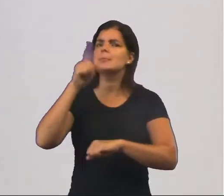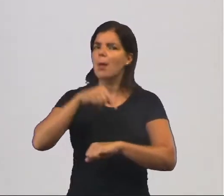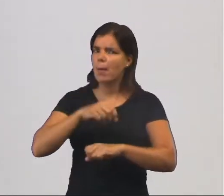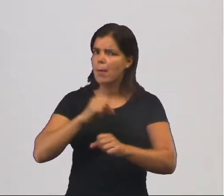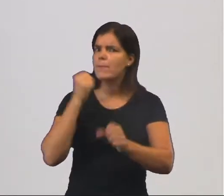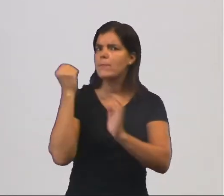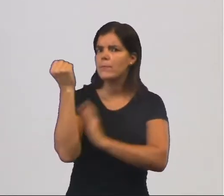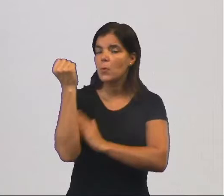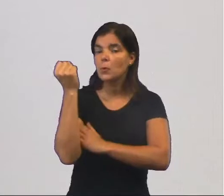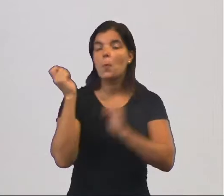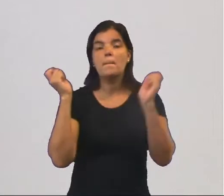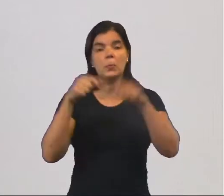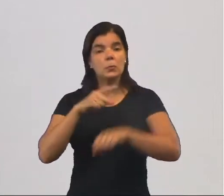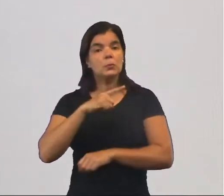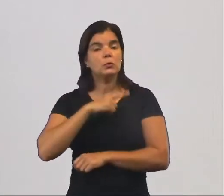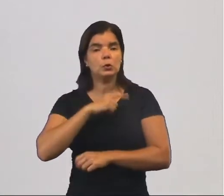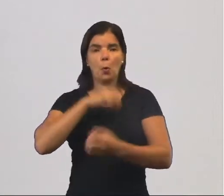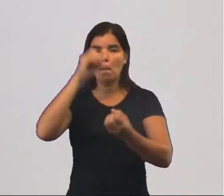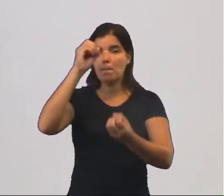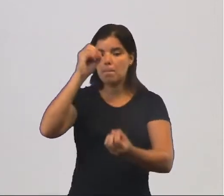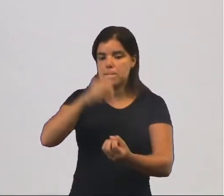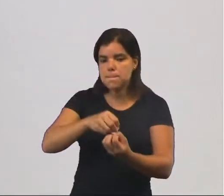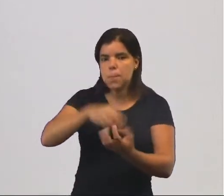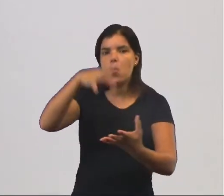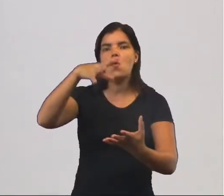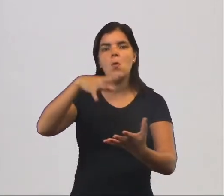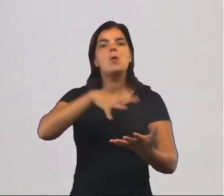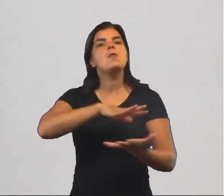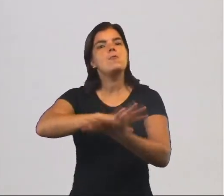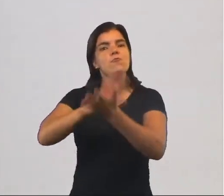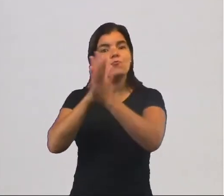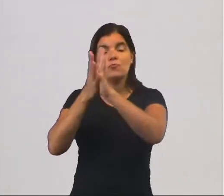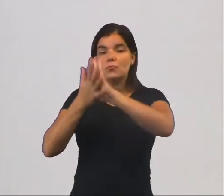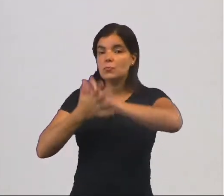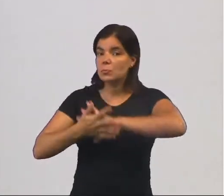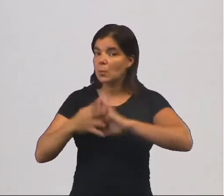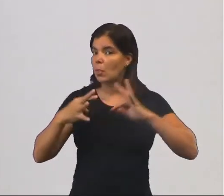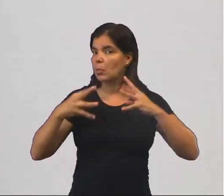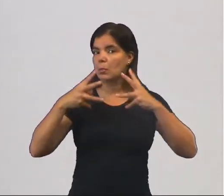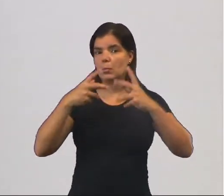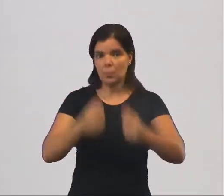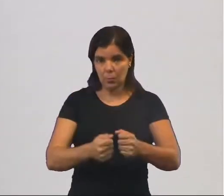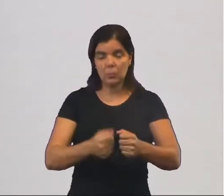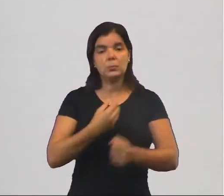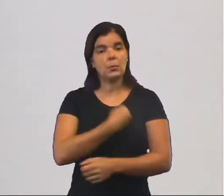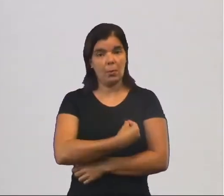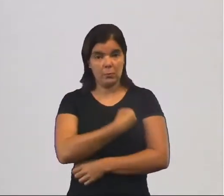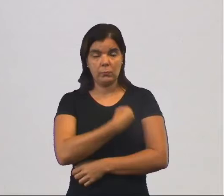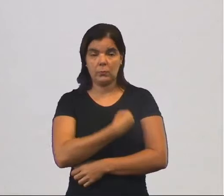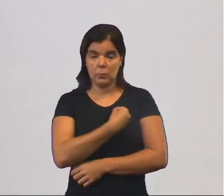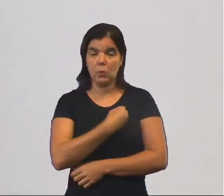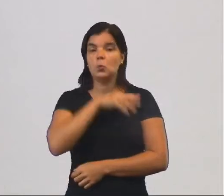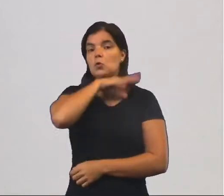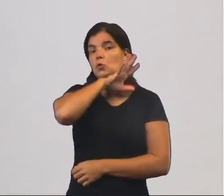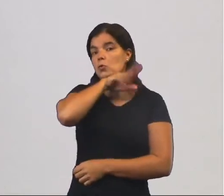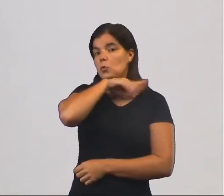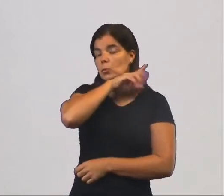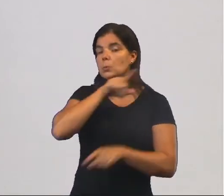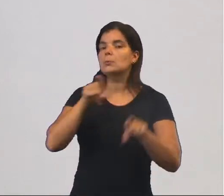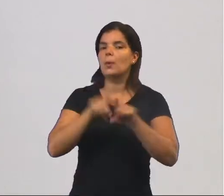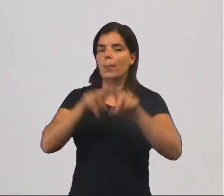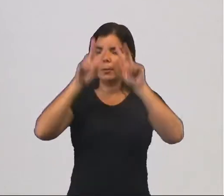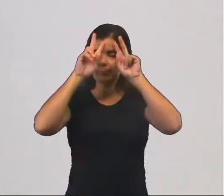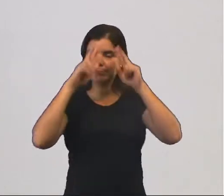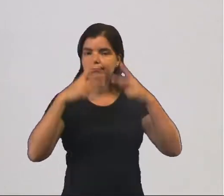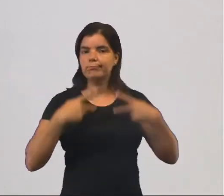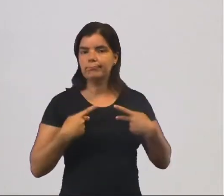muito grande. Poderia ter um bombardeio nuclear na Terra e extinguir a vida aqui, tanto de animais quanto de seres